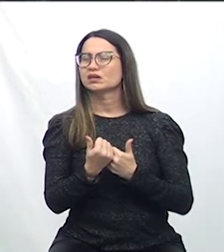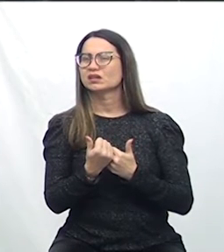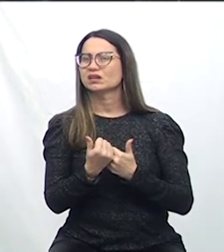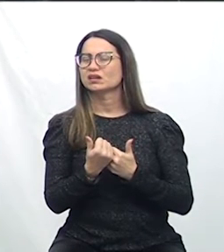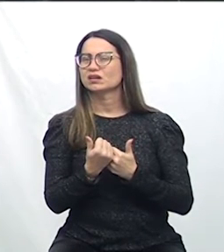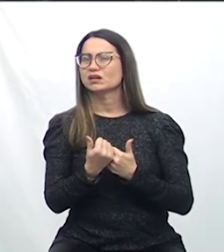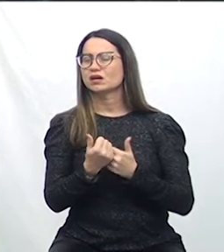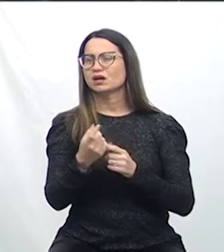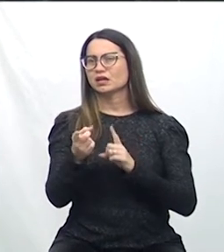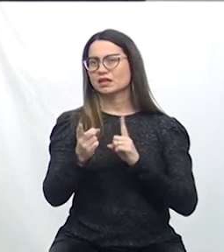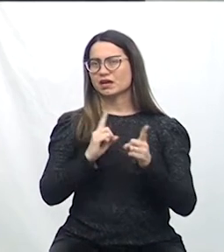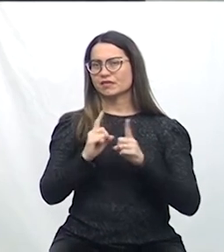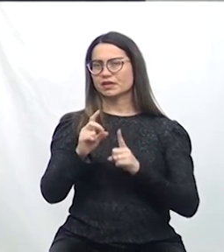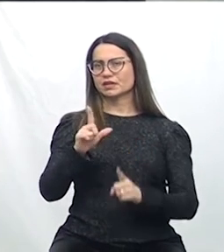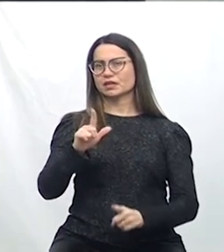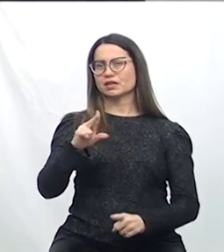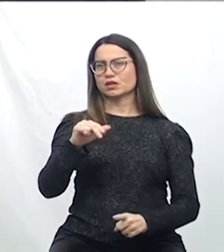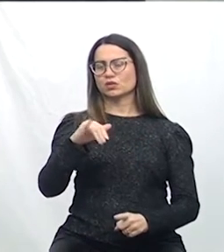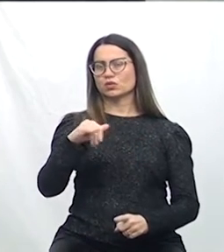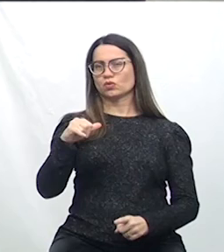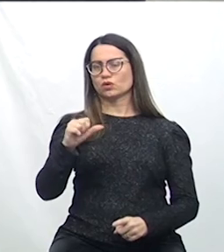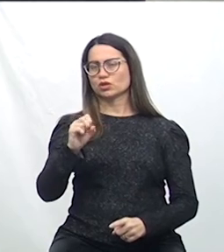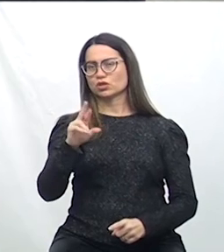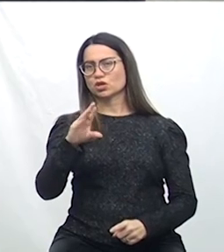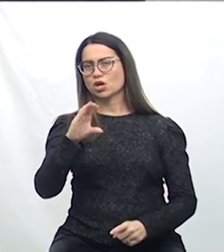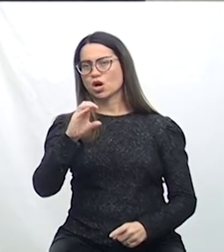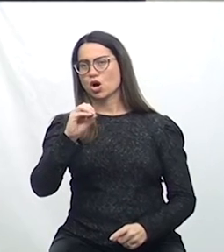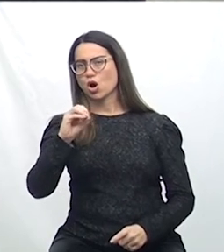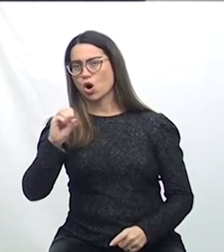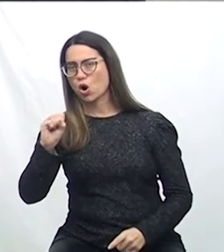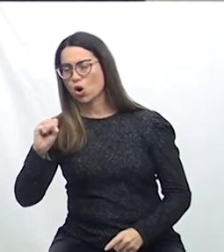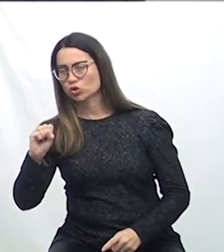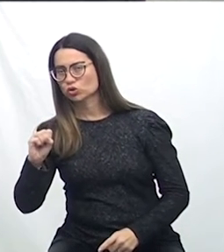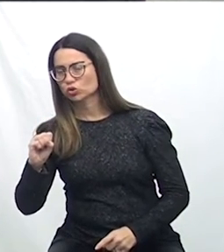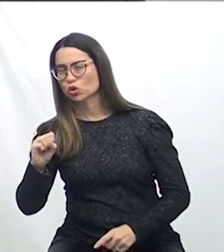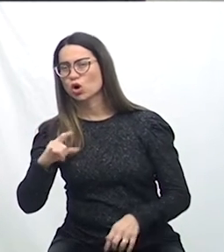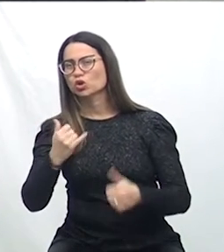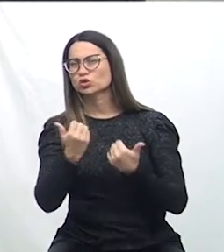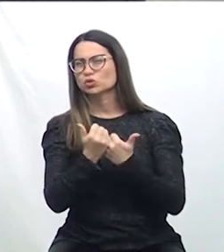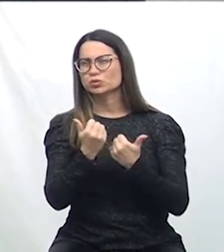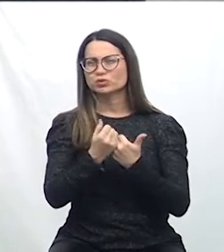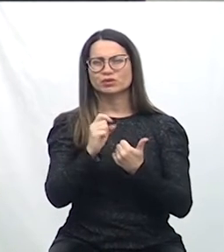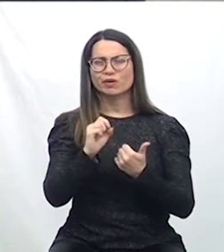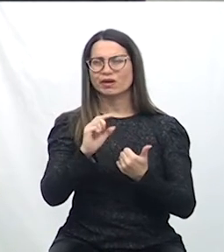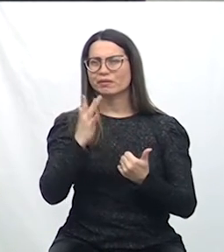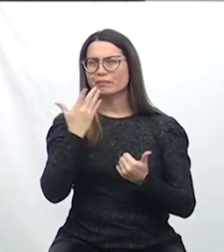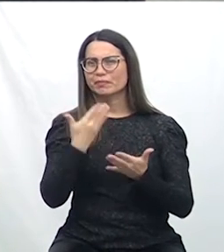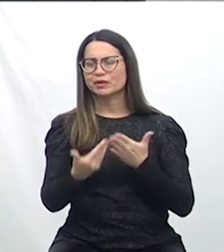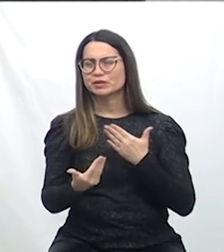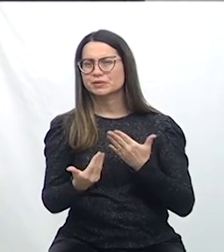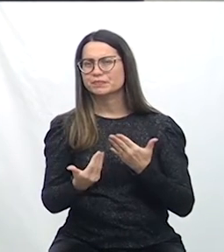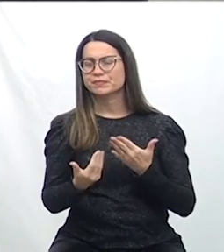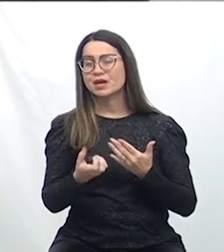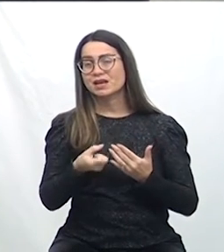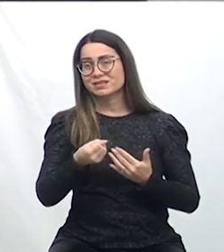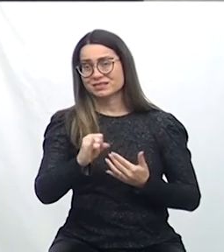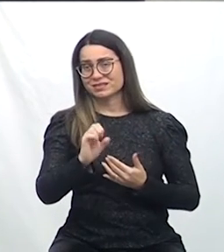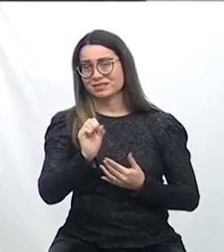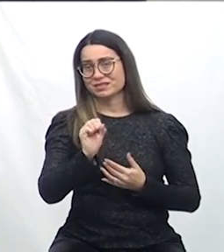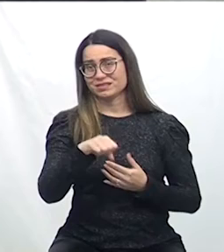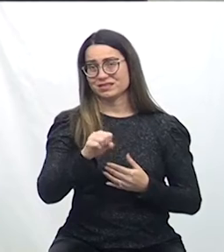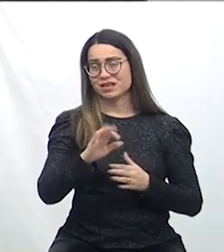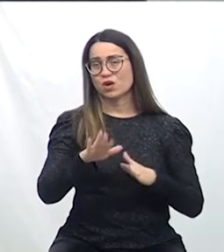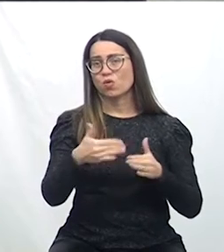Rosso, quilômetro 11, próximo à entrada da rua Mansueto Luiz Rosso, bairro 4ª Linha. Em caso afirmativo, qual o prazo do